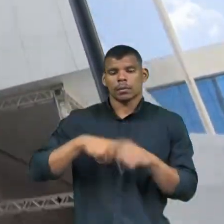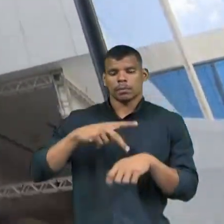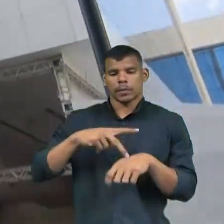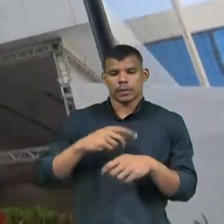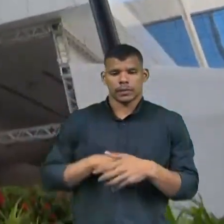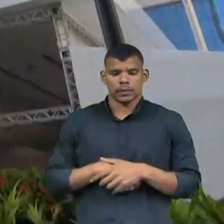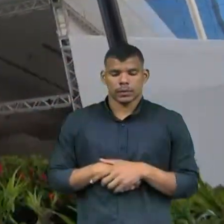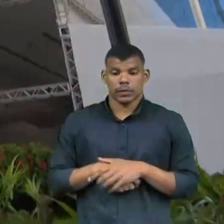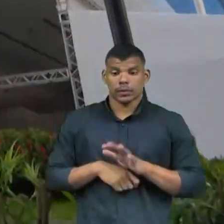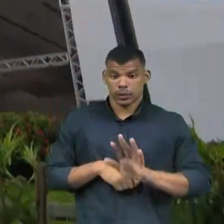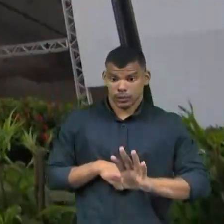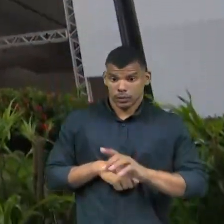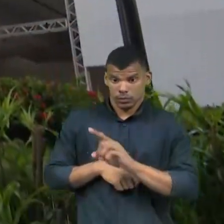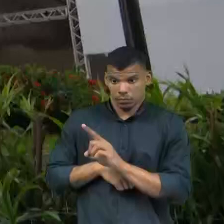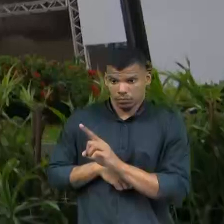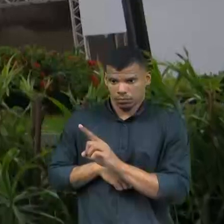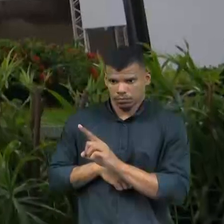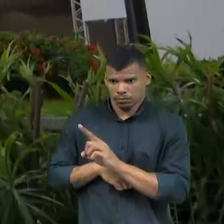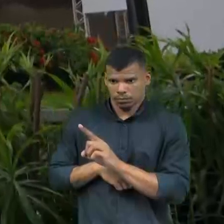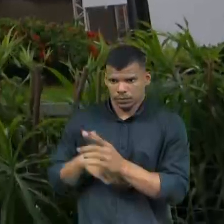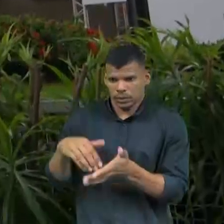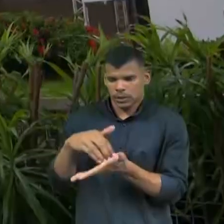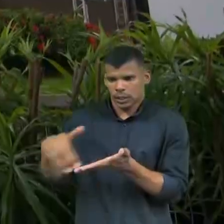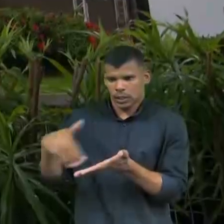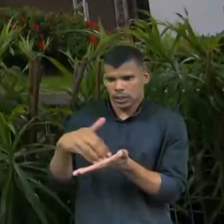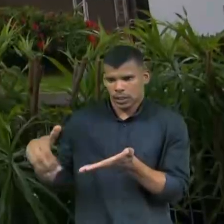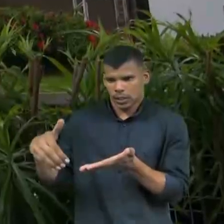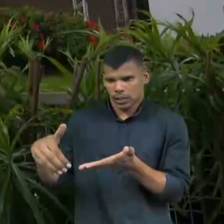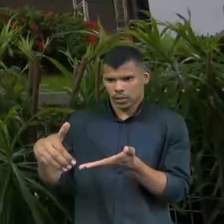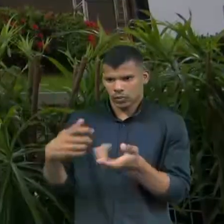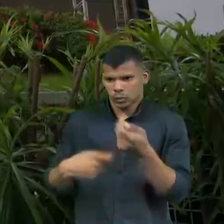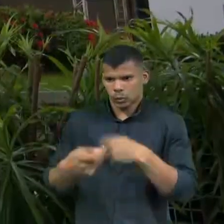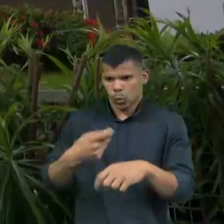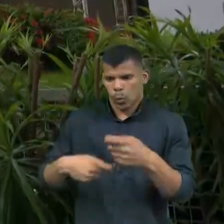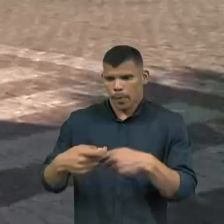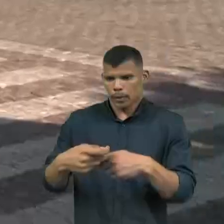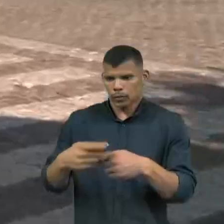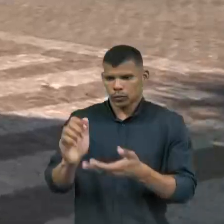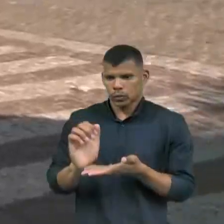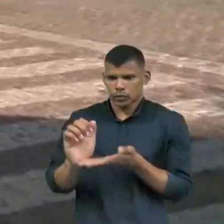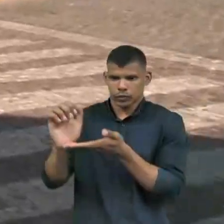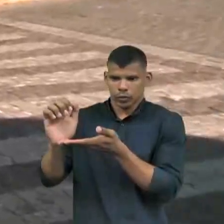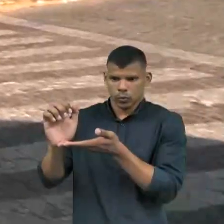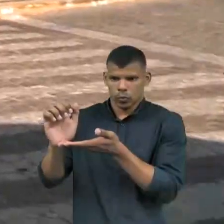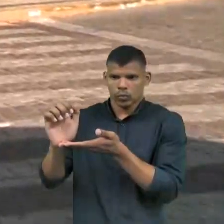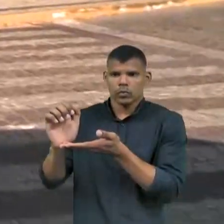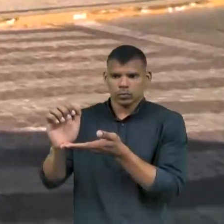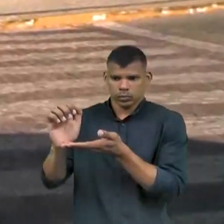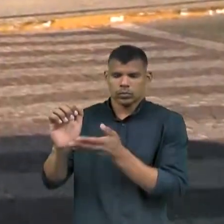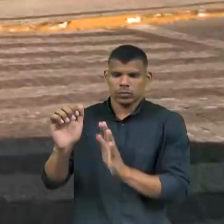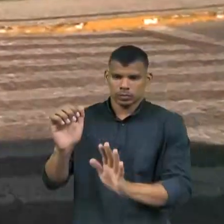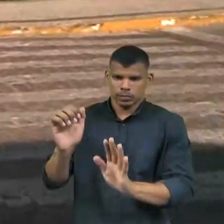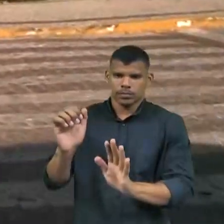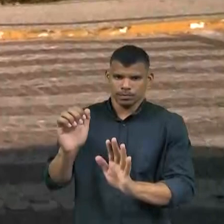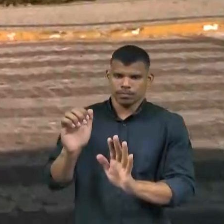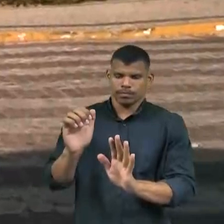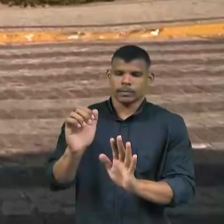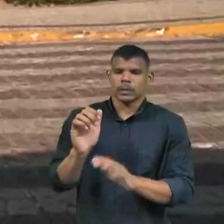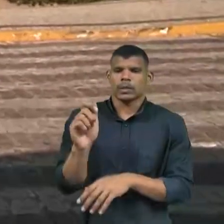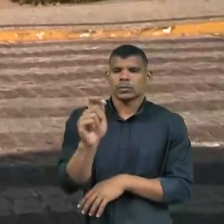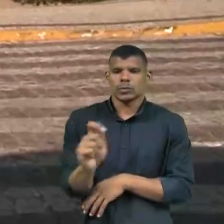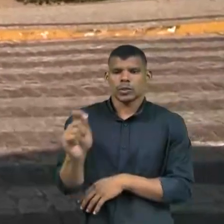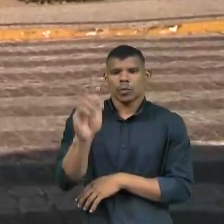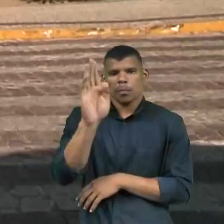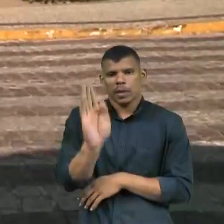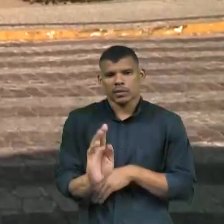com dados da Secretaria de Comércio Exterior, elaborados pela Associação Brasileira das Indústrias de Calçados, de